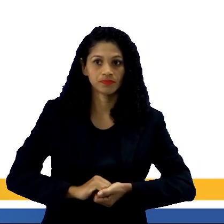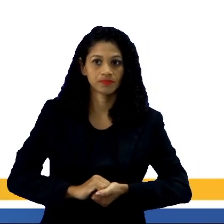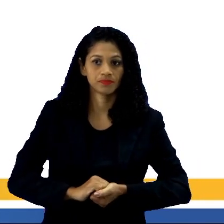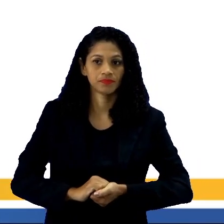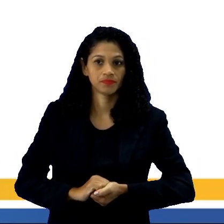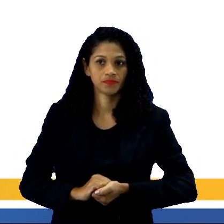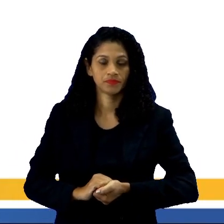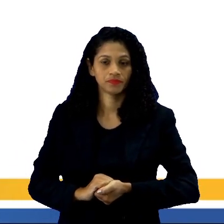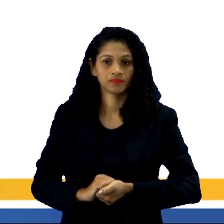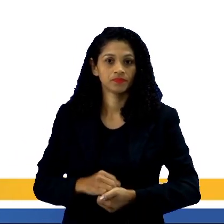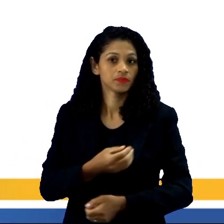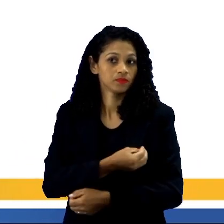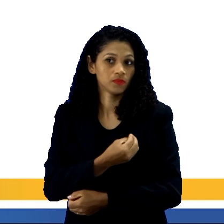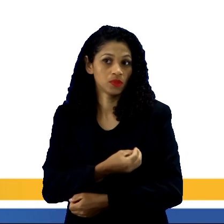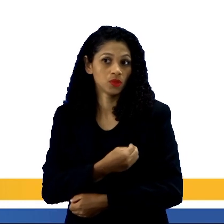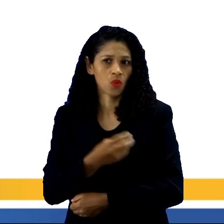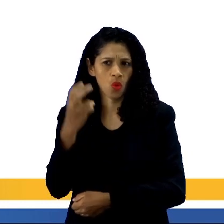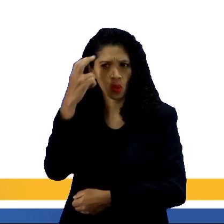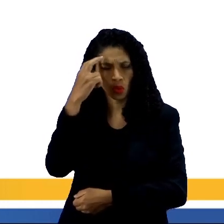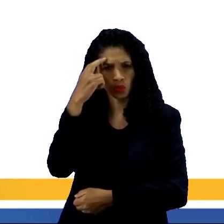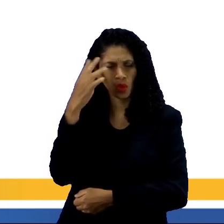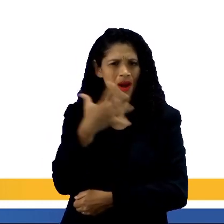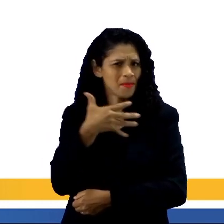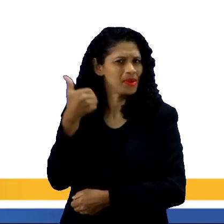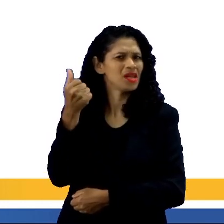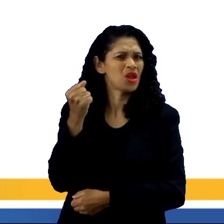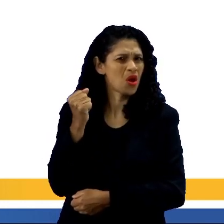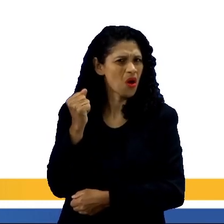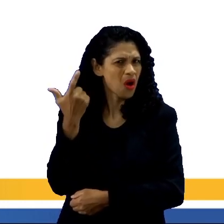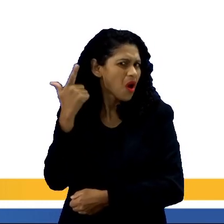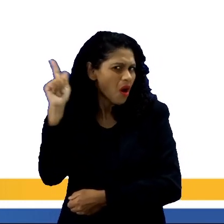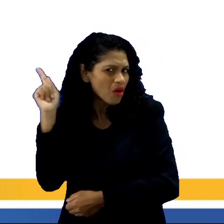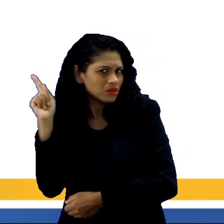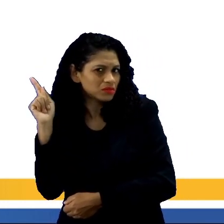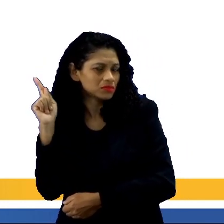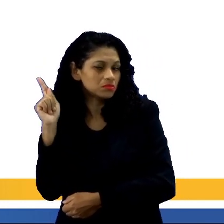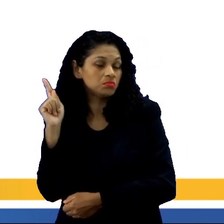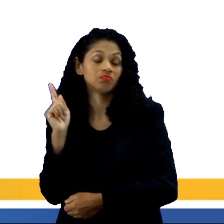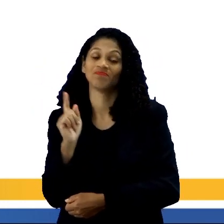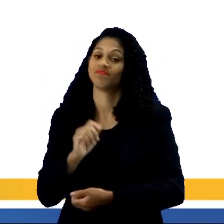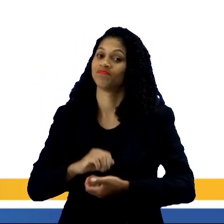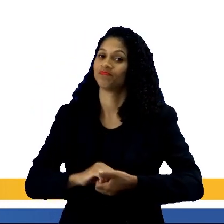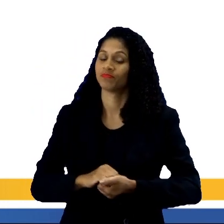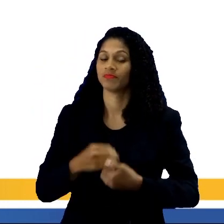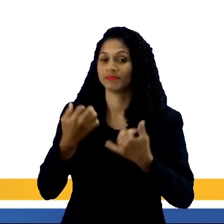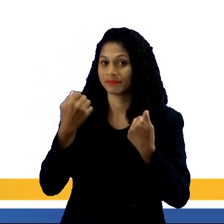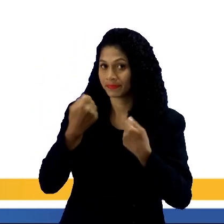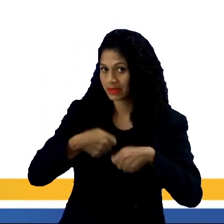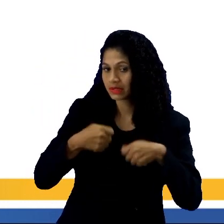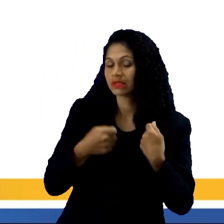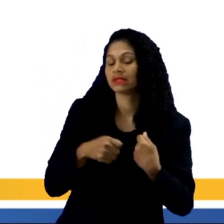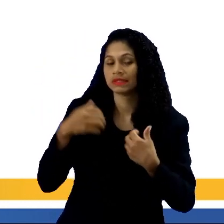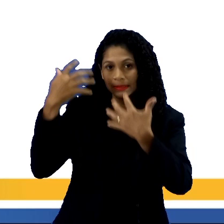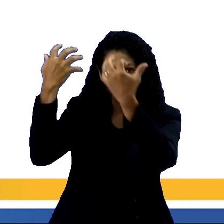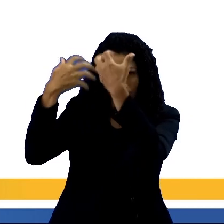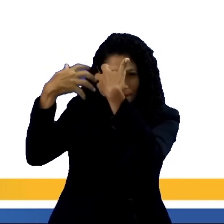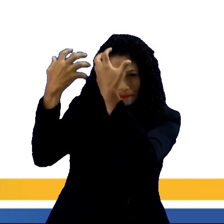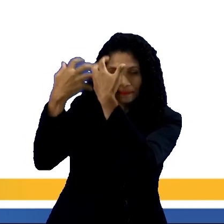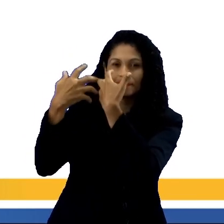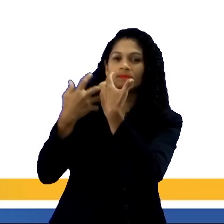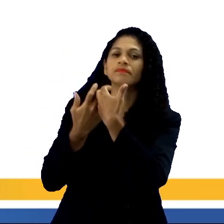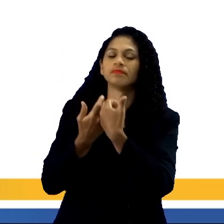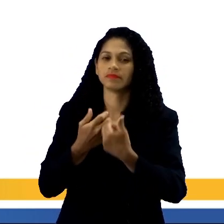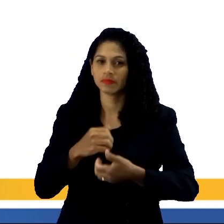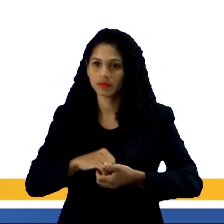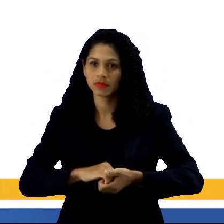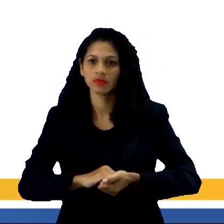vamos lá. Ó. Existe uma cultura melhor que a outra? Essa é a primeira reflexão. Porque a gente precisa fazer essa reflexão porque a gente já consegue definir